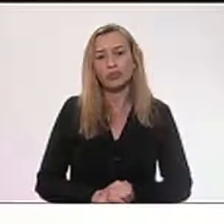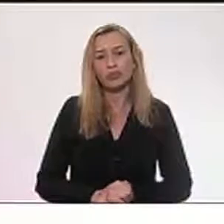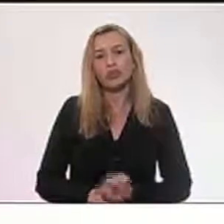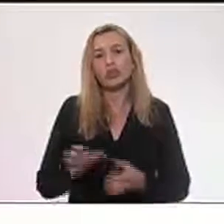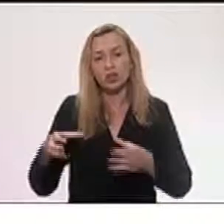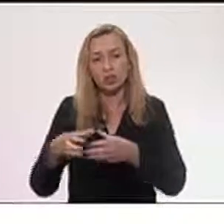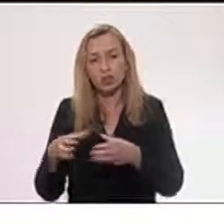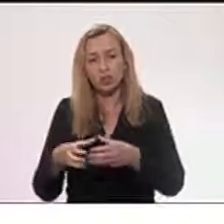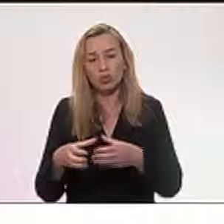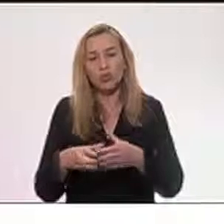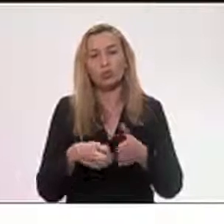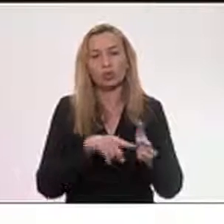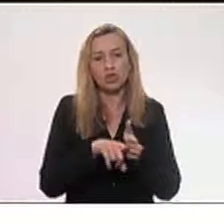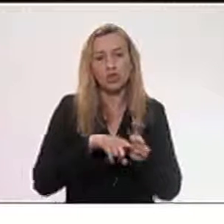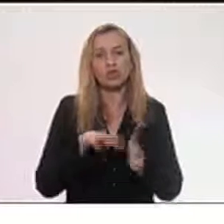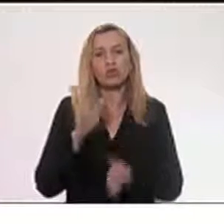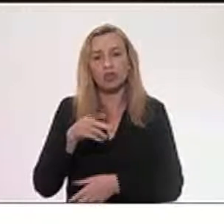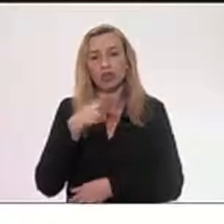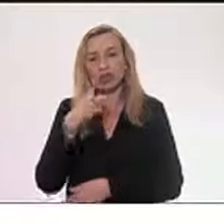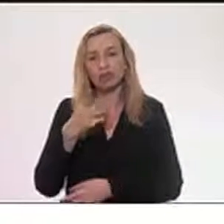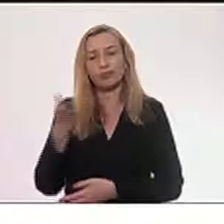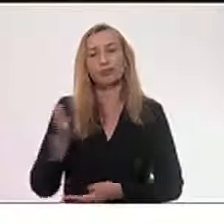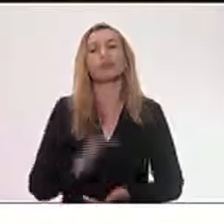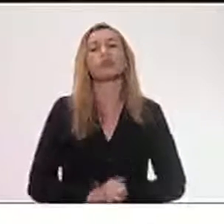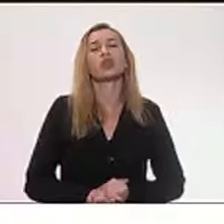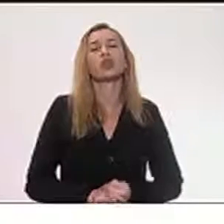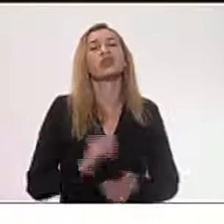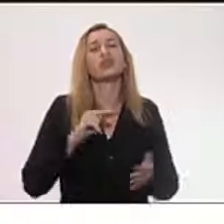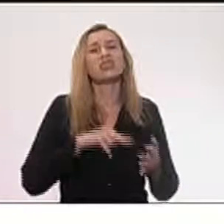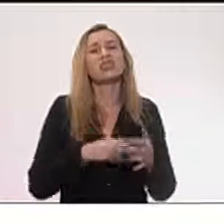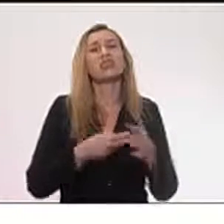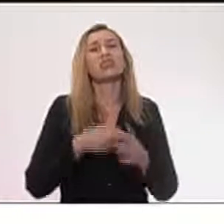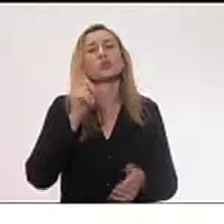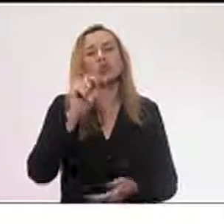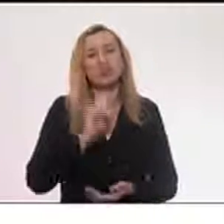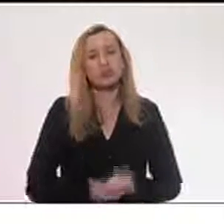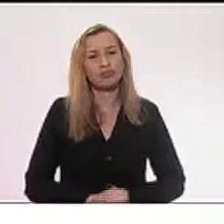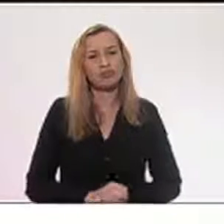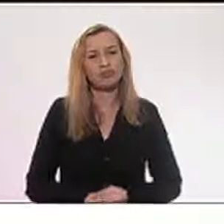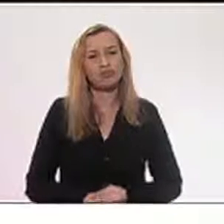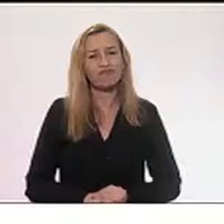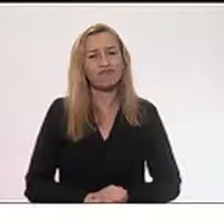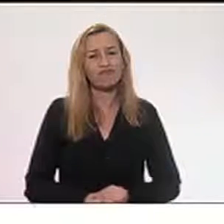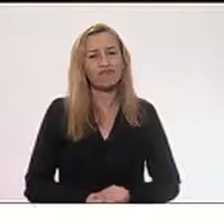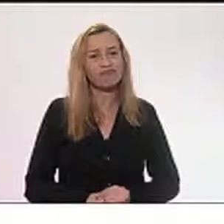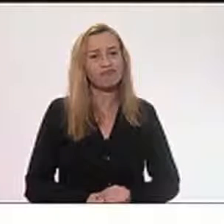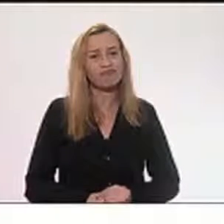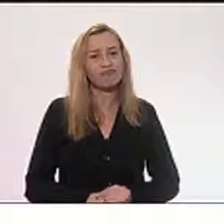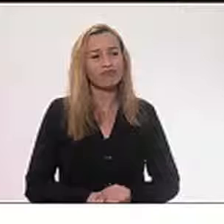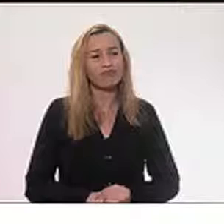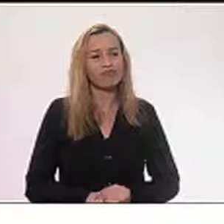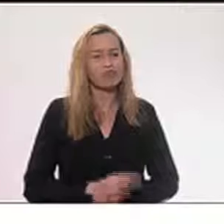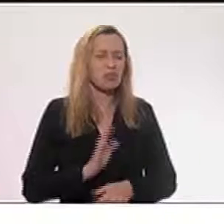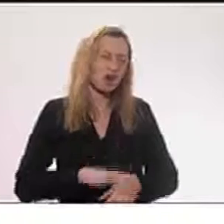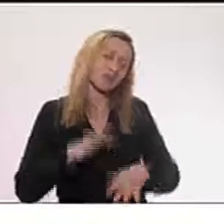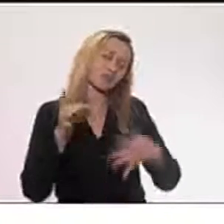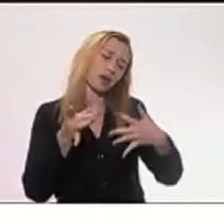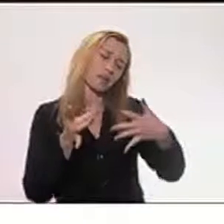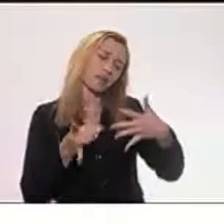de pesquisa que eu mencionei há pouco. Isso significa, trocando em miúdos ainda mais